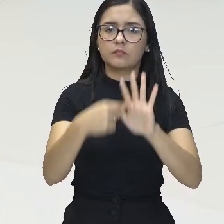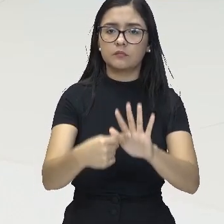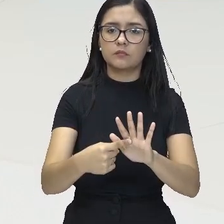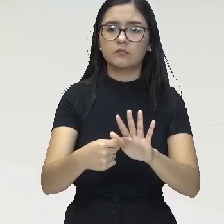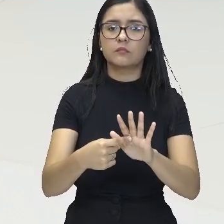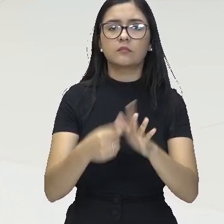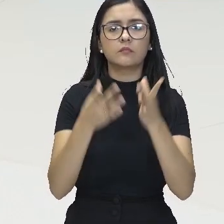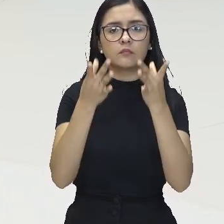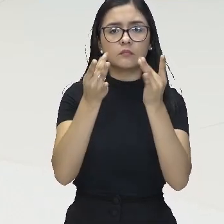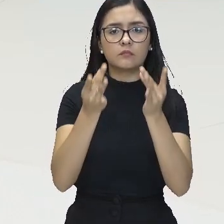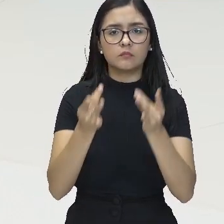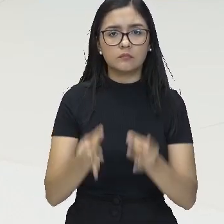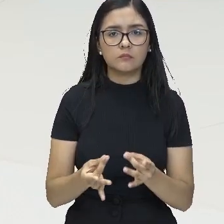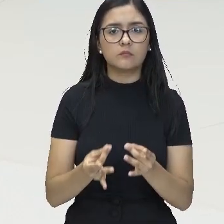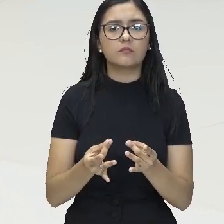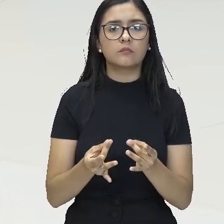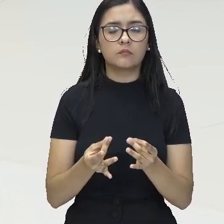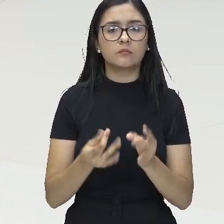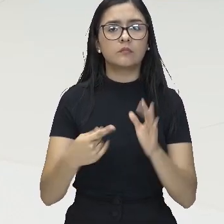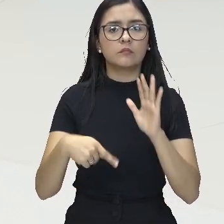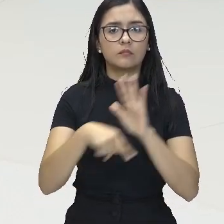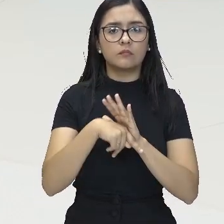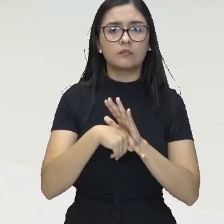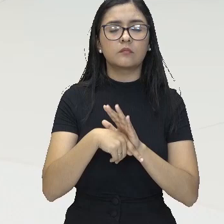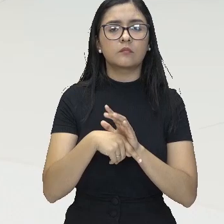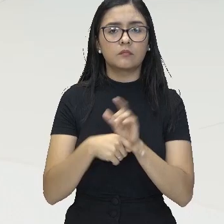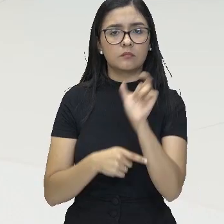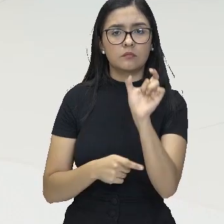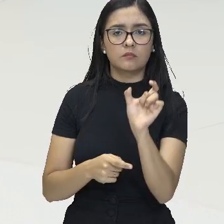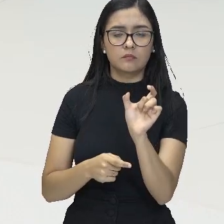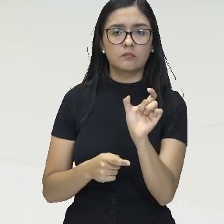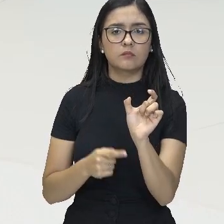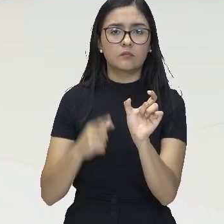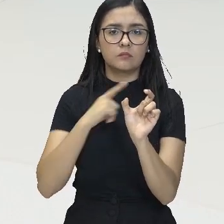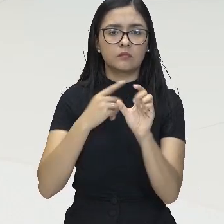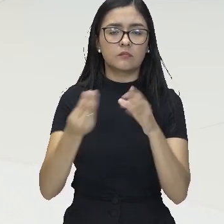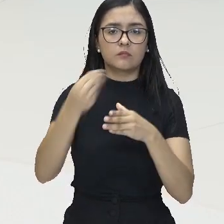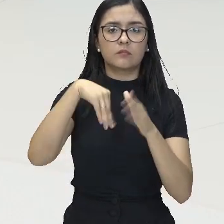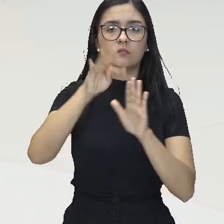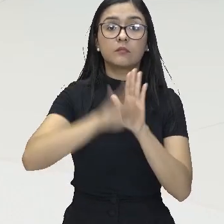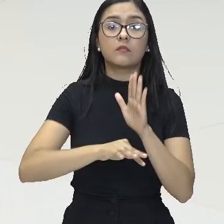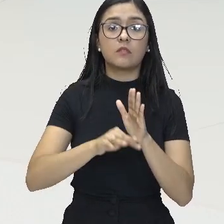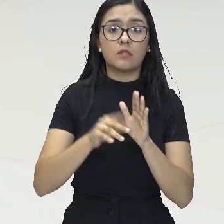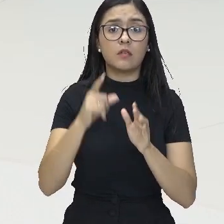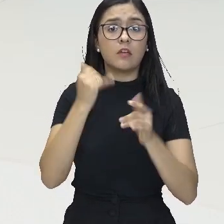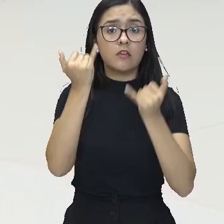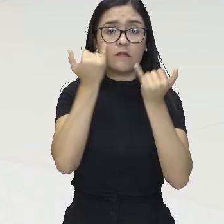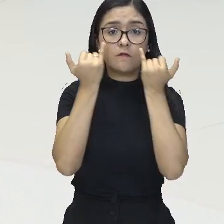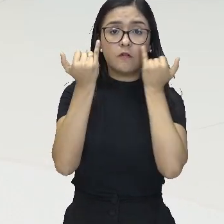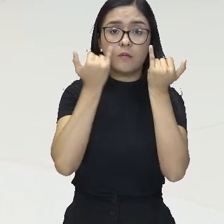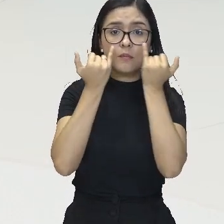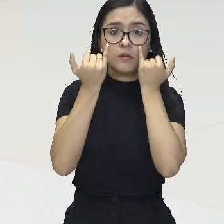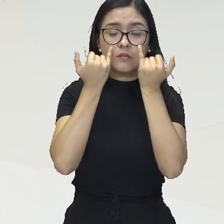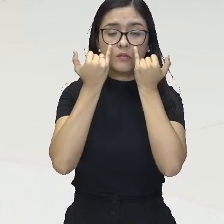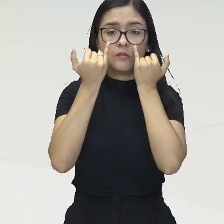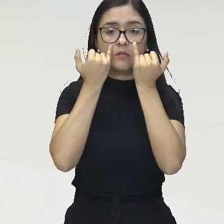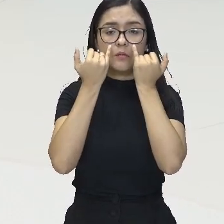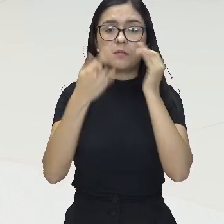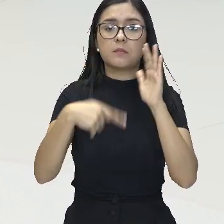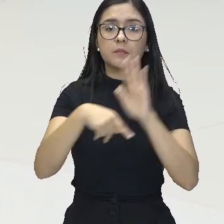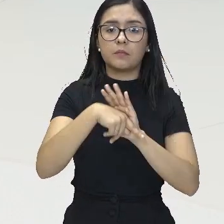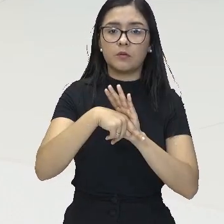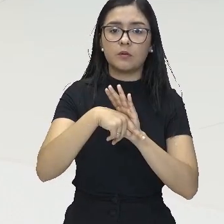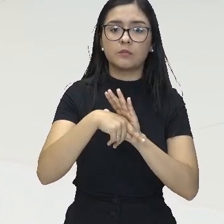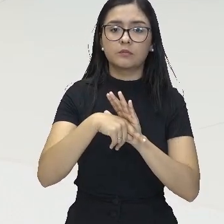um detalhe que já é próprio do termo antecedente, contendo informações que já fazem parte desse